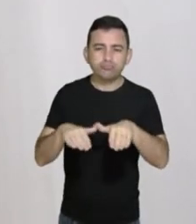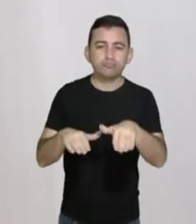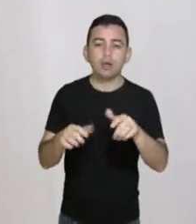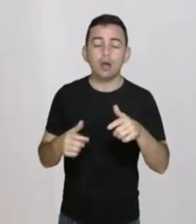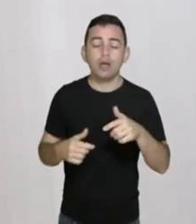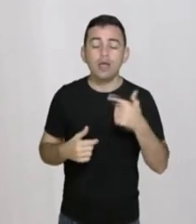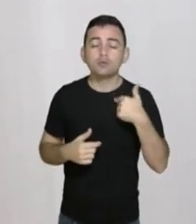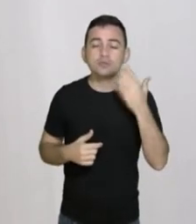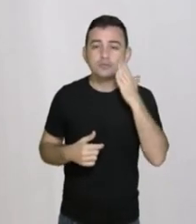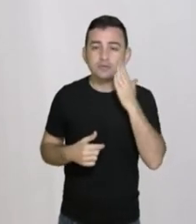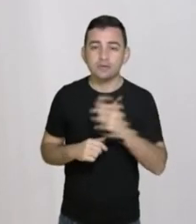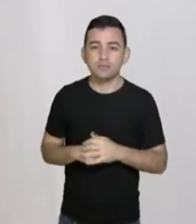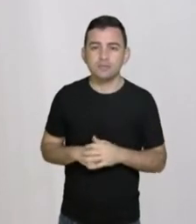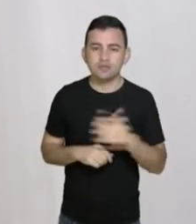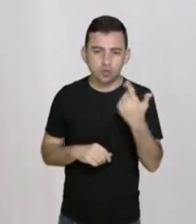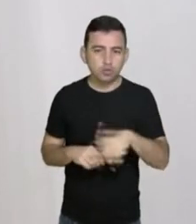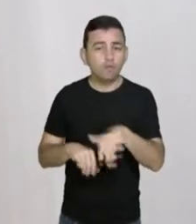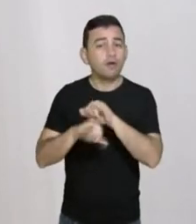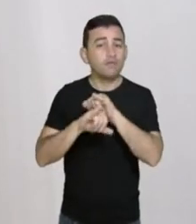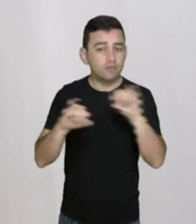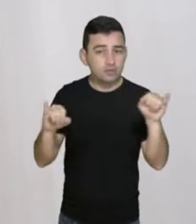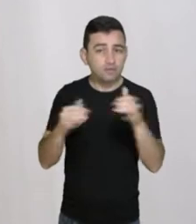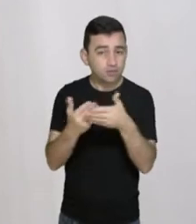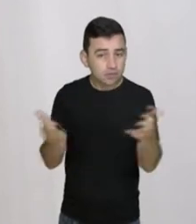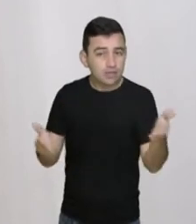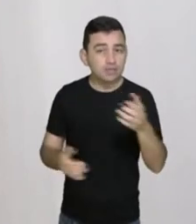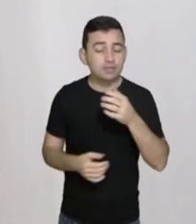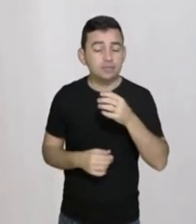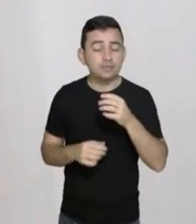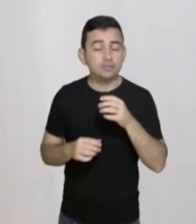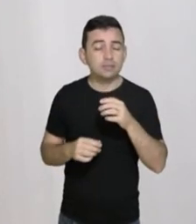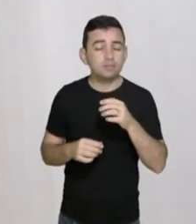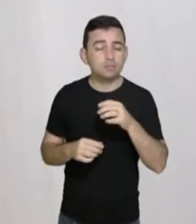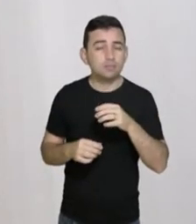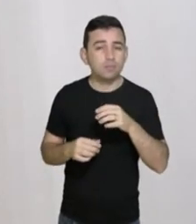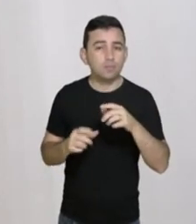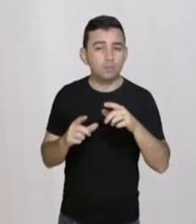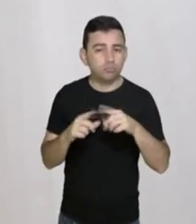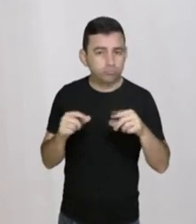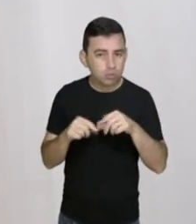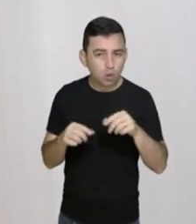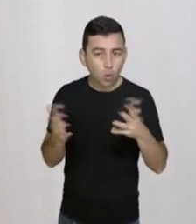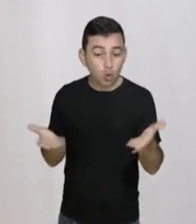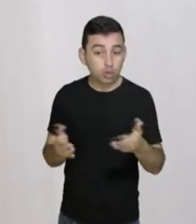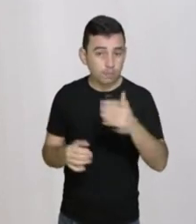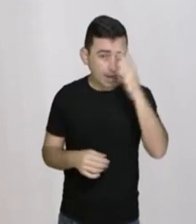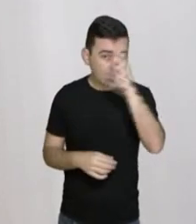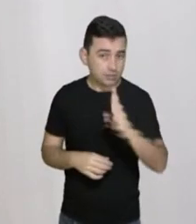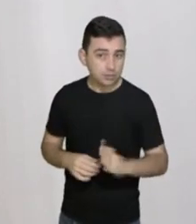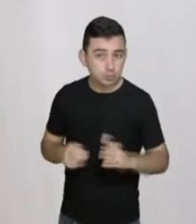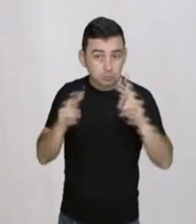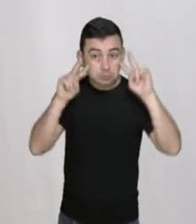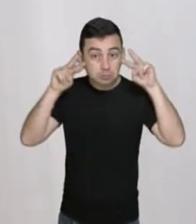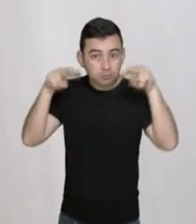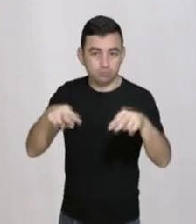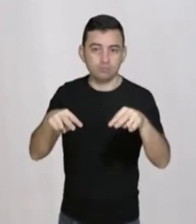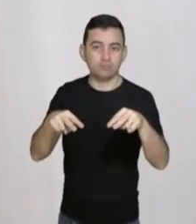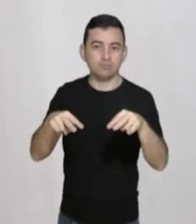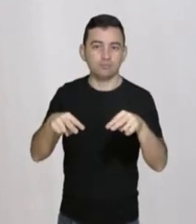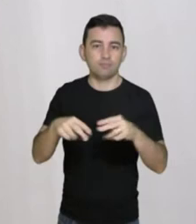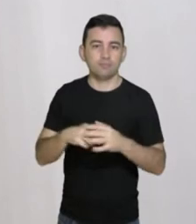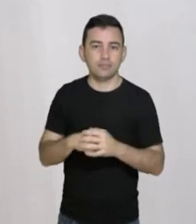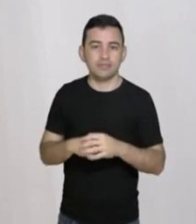Agora, mais um recado aqui para o Senado. Hoje o Brasil todo vai estar olhando. Primeiro, se